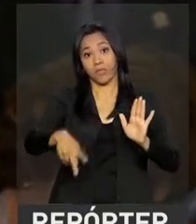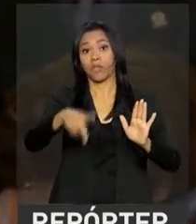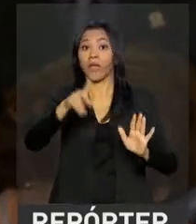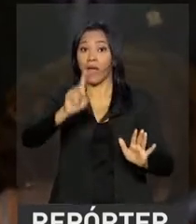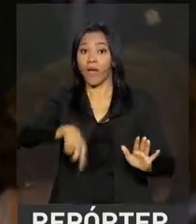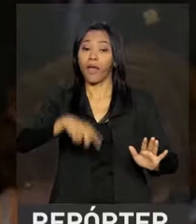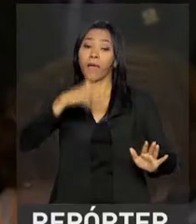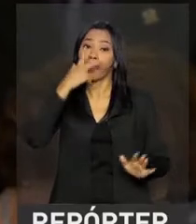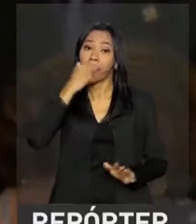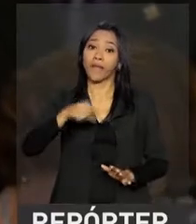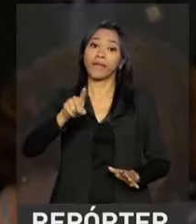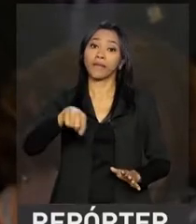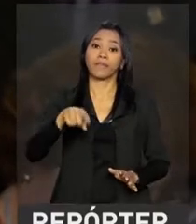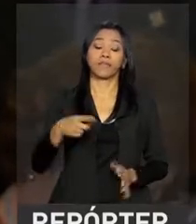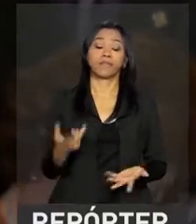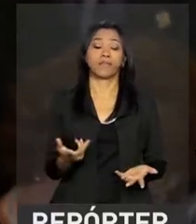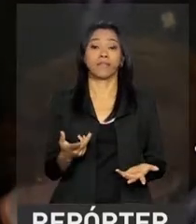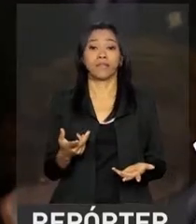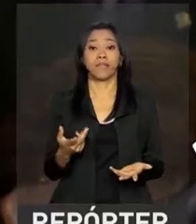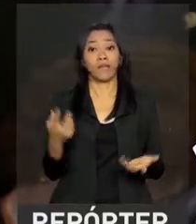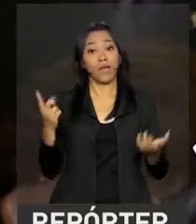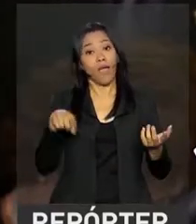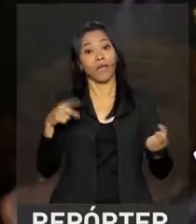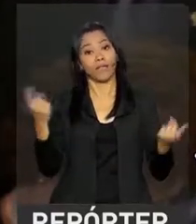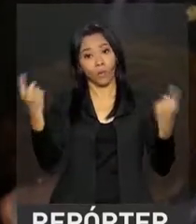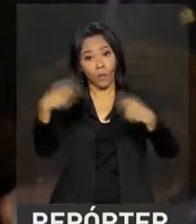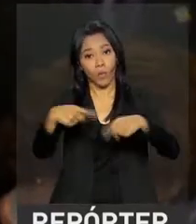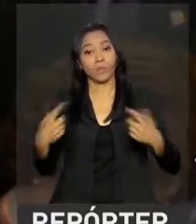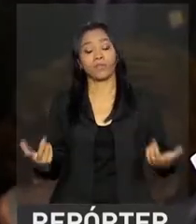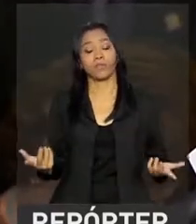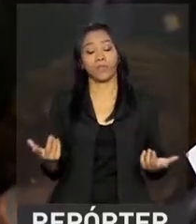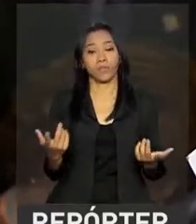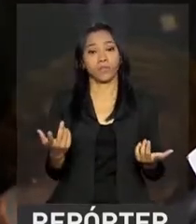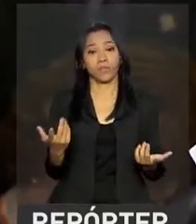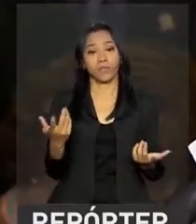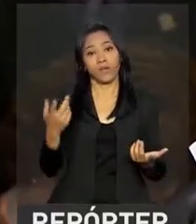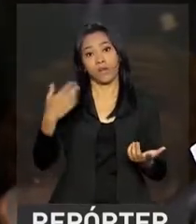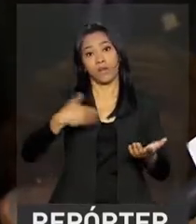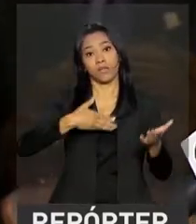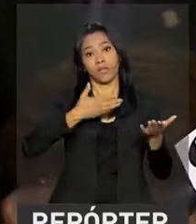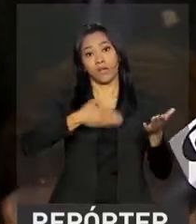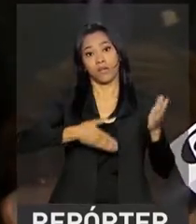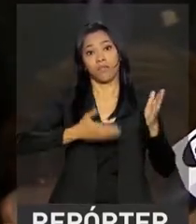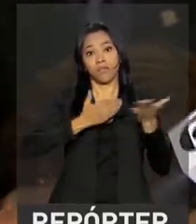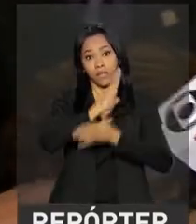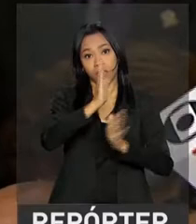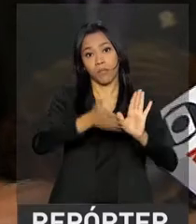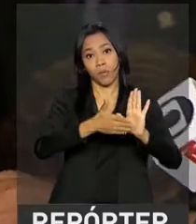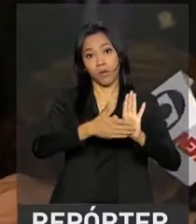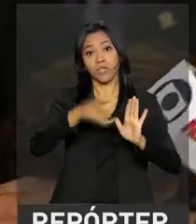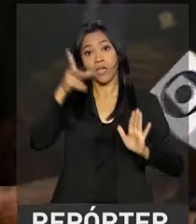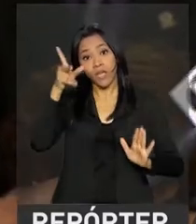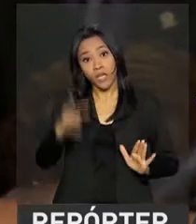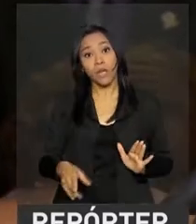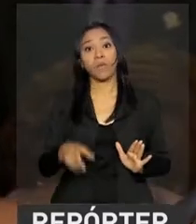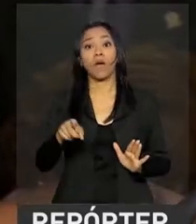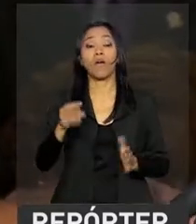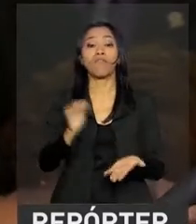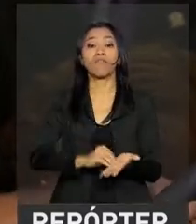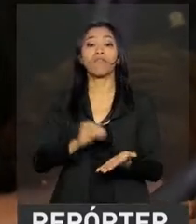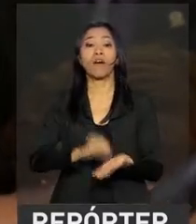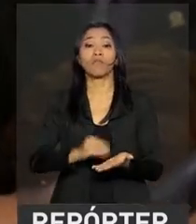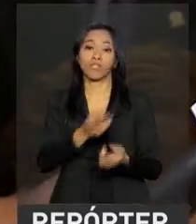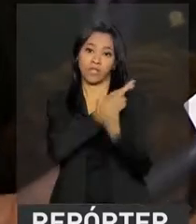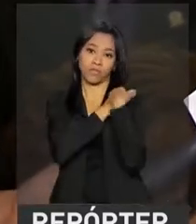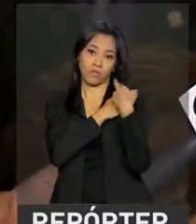atestado segundo ser contra a aprovação da reforma da previdência é quase que assinar um atestado de irresponsabilidade